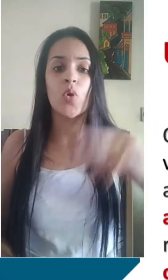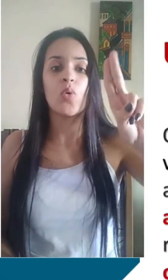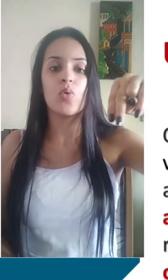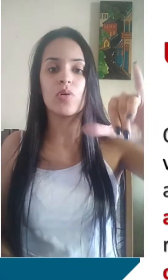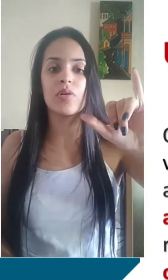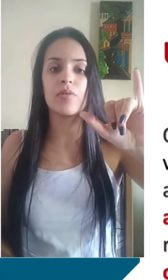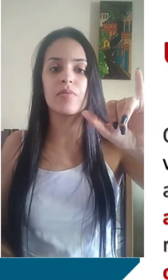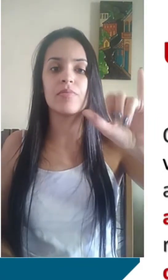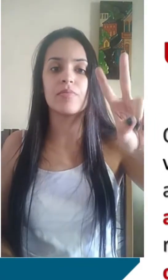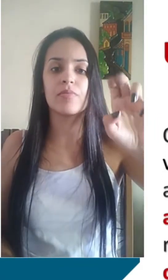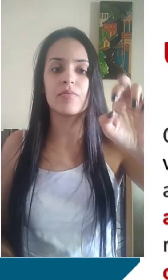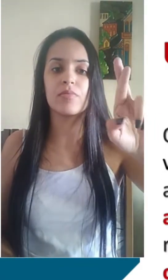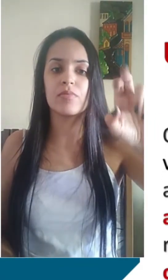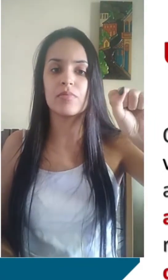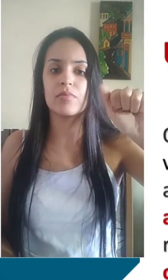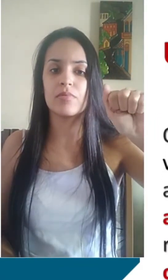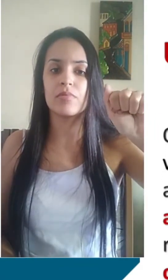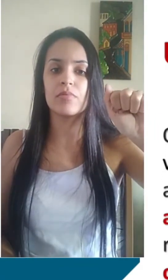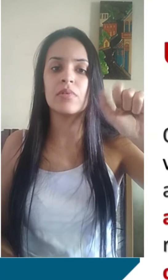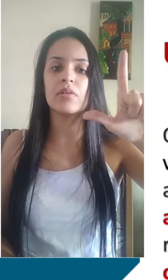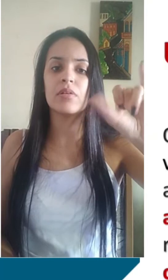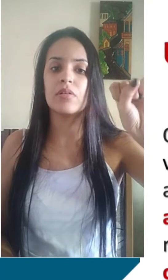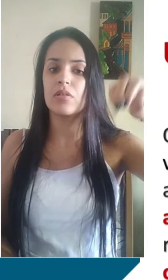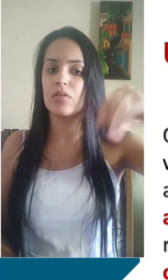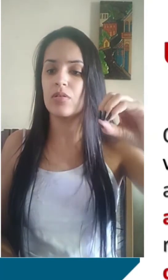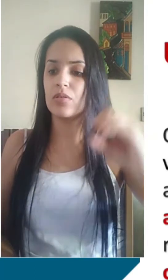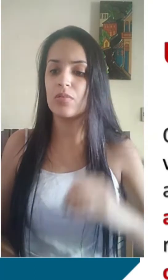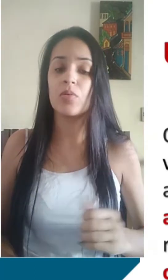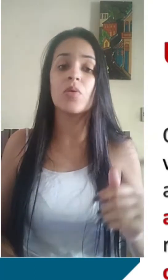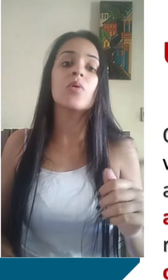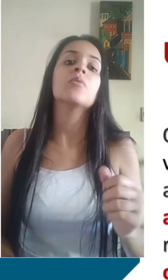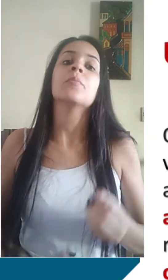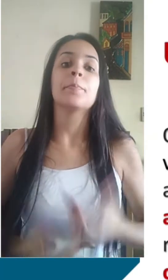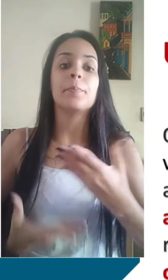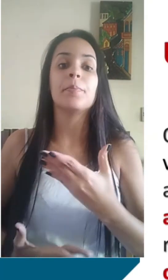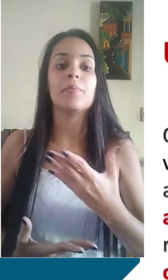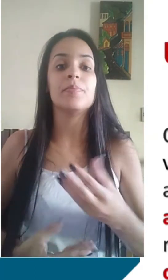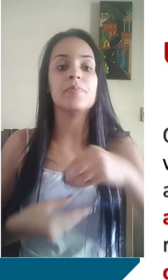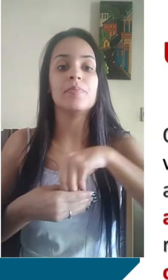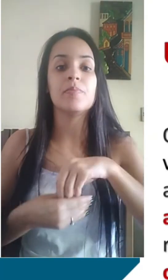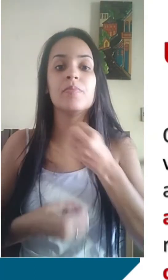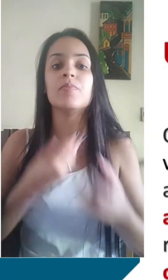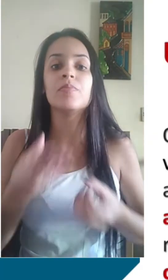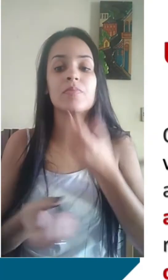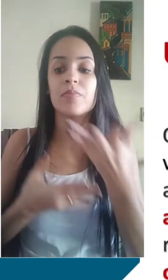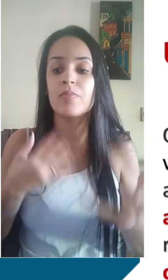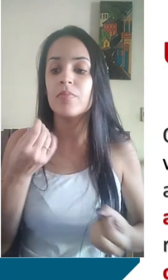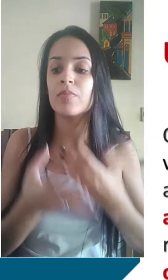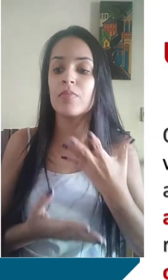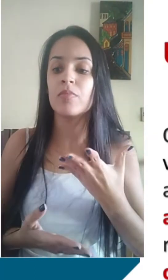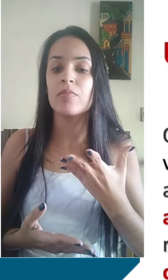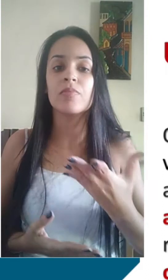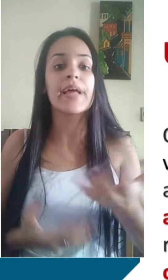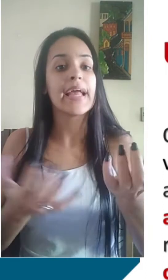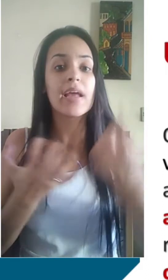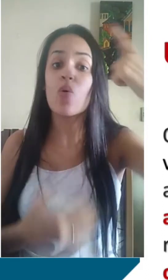Universalismo. O poeta parnasiano busca atingir valores estéticos e morais que alcancem o perene, o eterno,